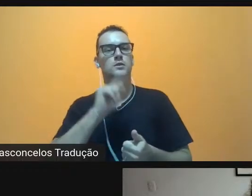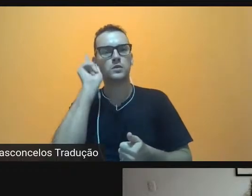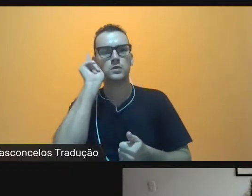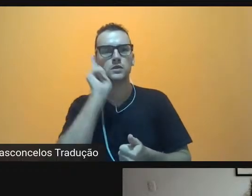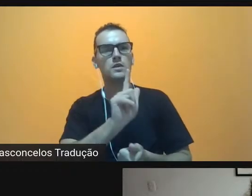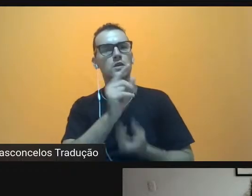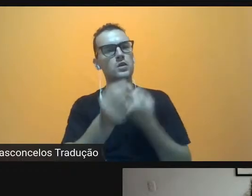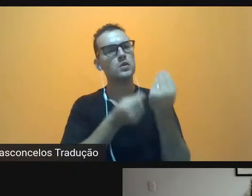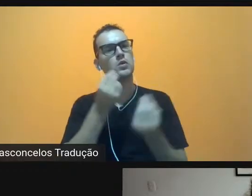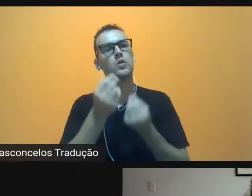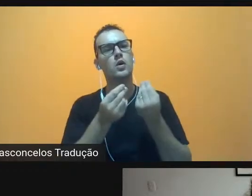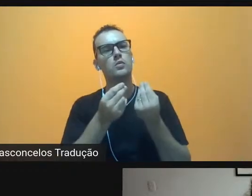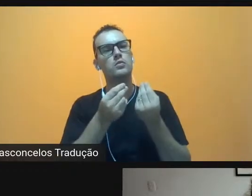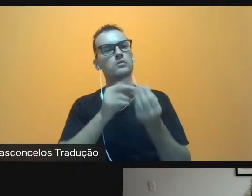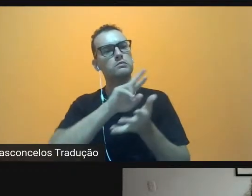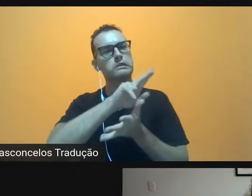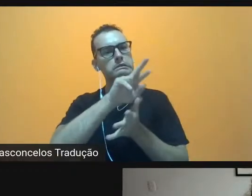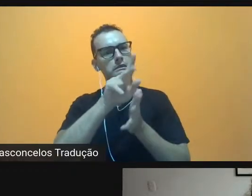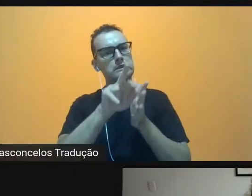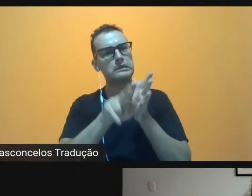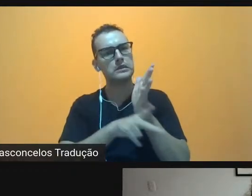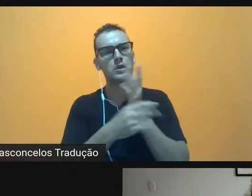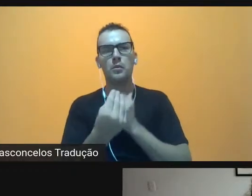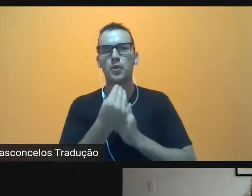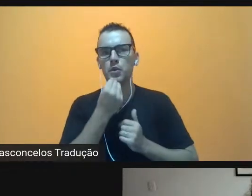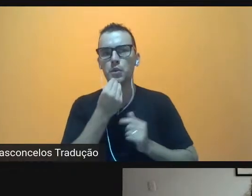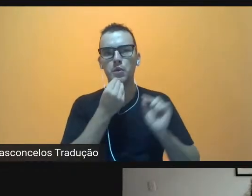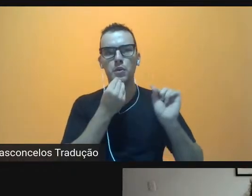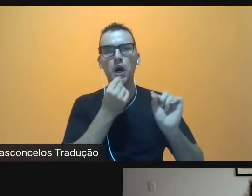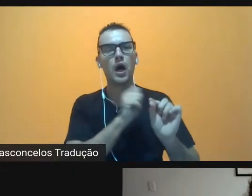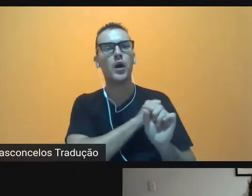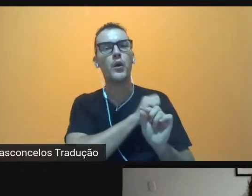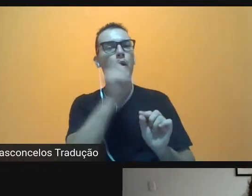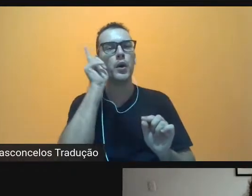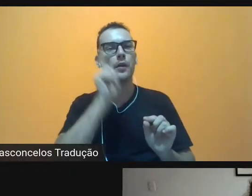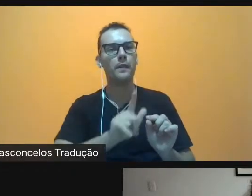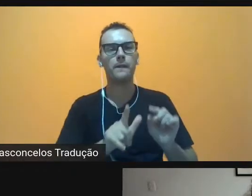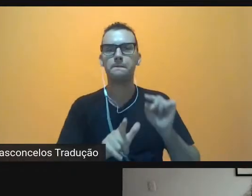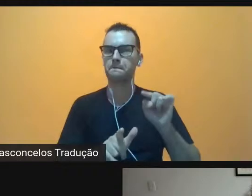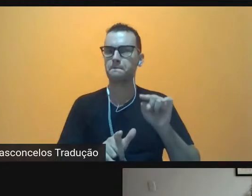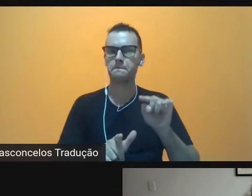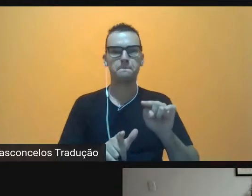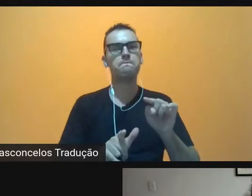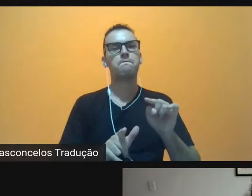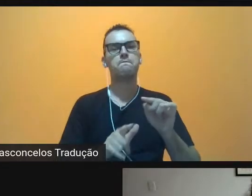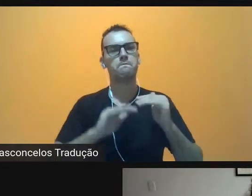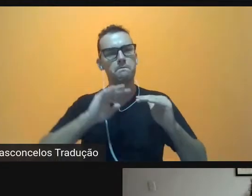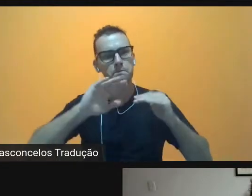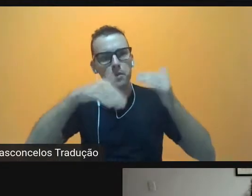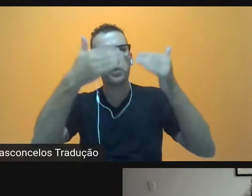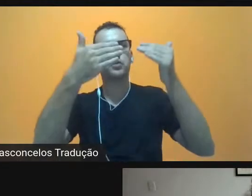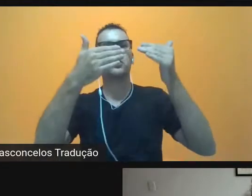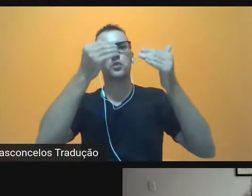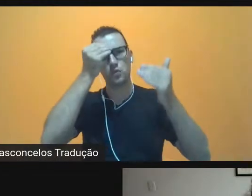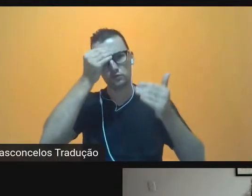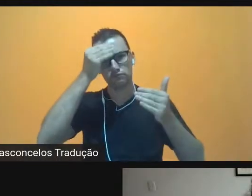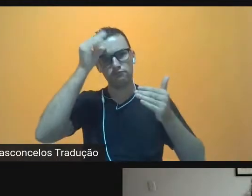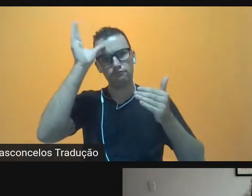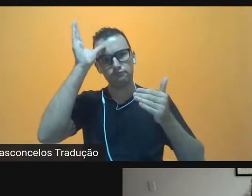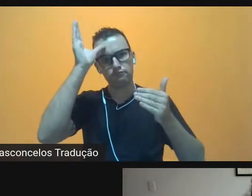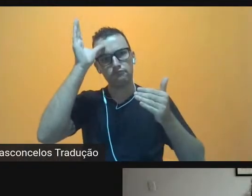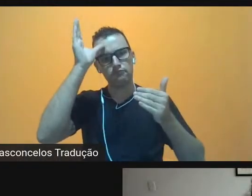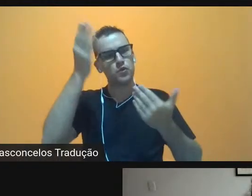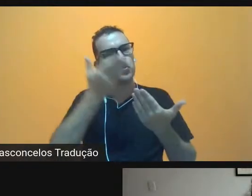as possibilidades para que esse aluno realmente consiga desenvolver, né, a sua plena capacidade